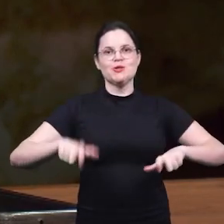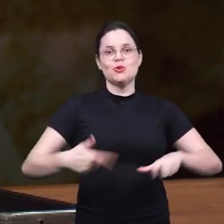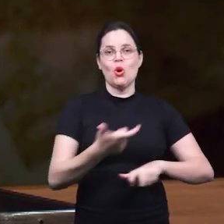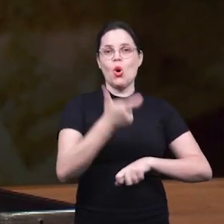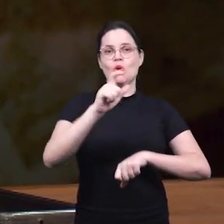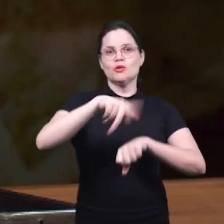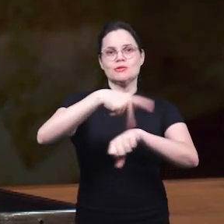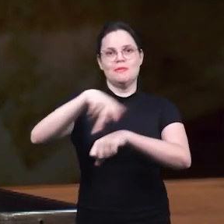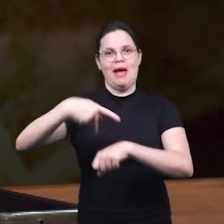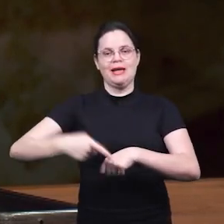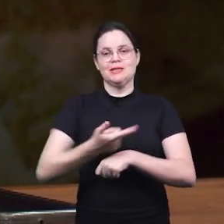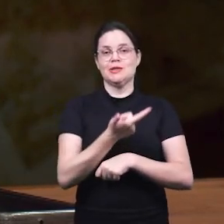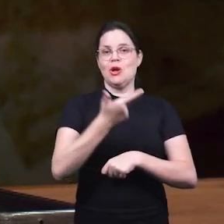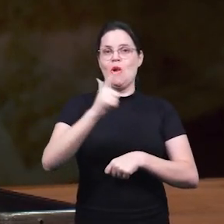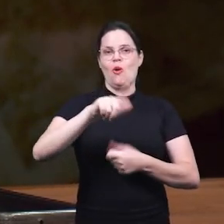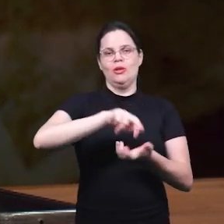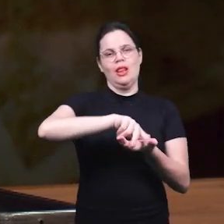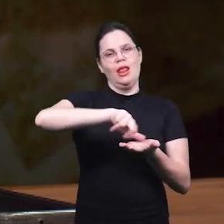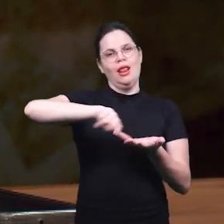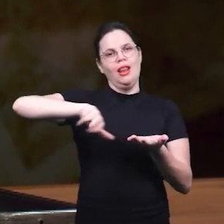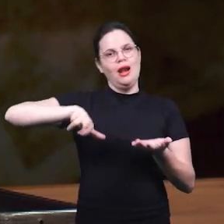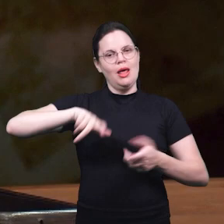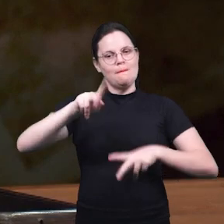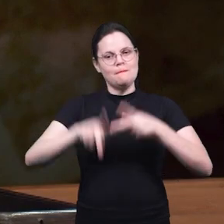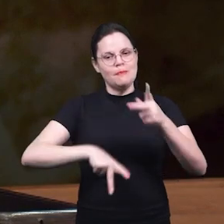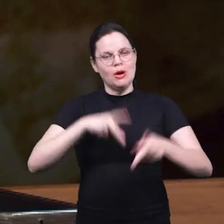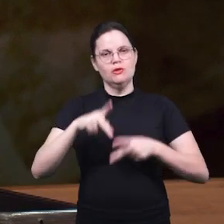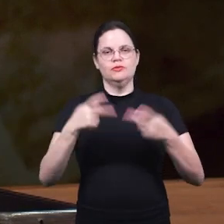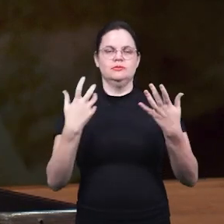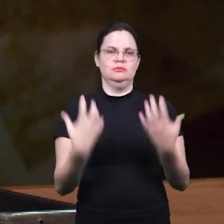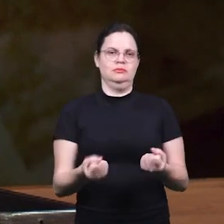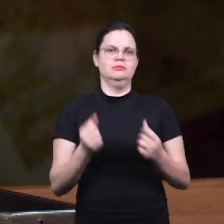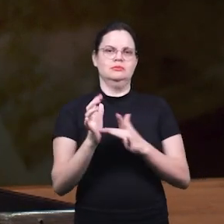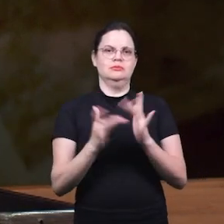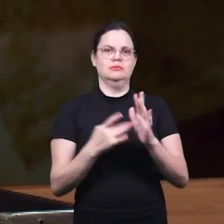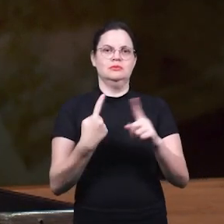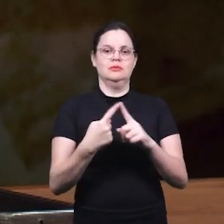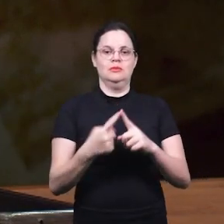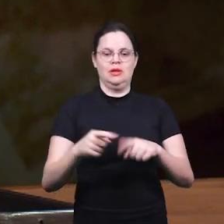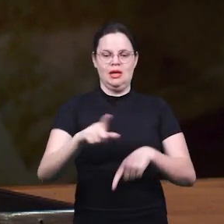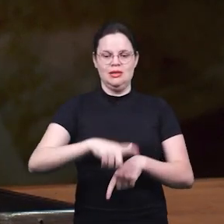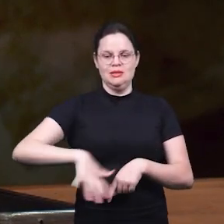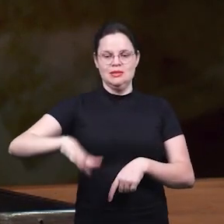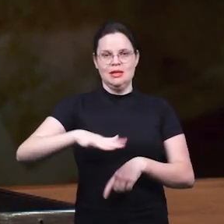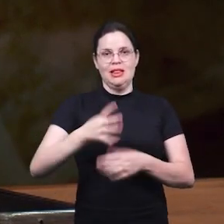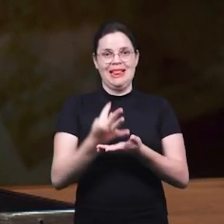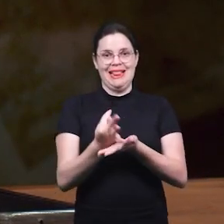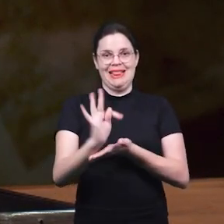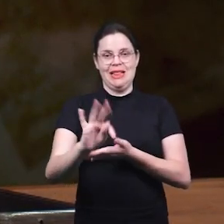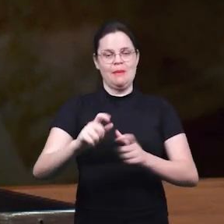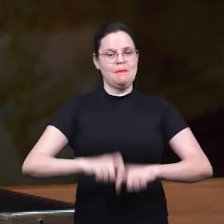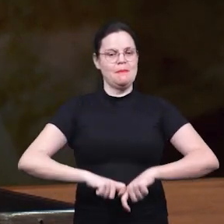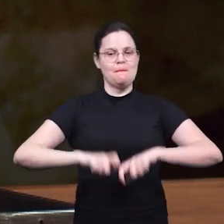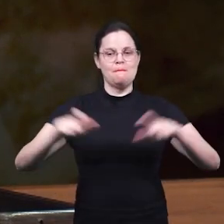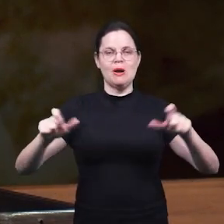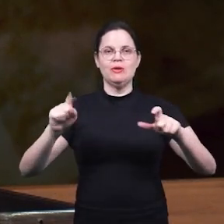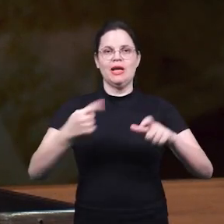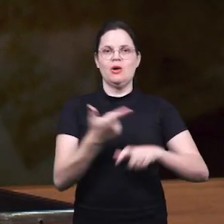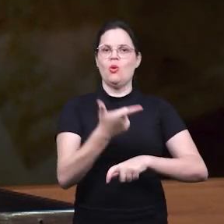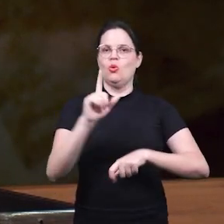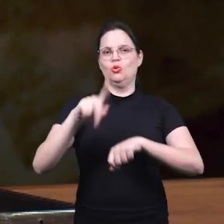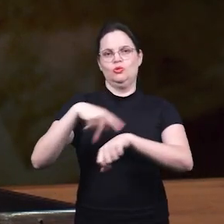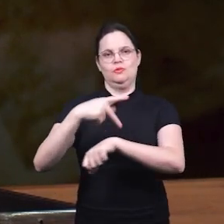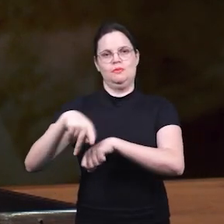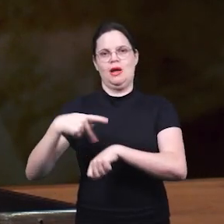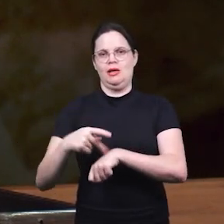converteram, porque essa região de Tessalônica é uma região que a maioria são gentios. E agora